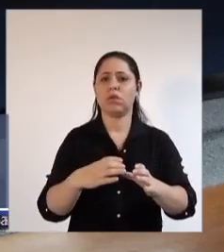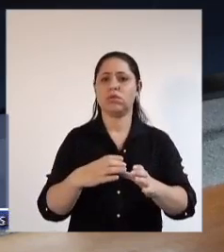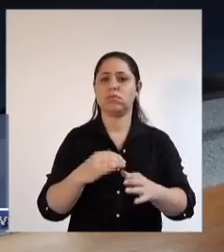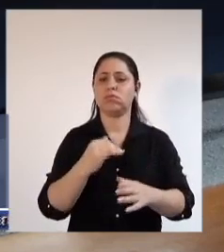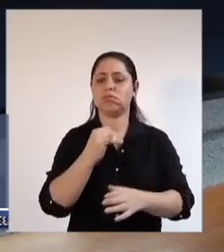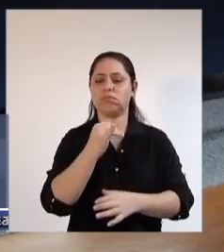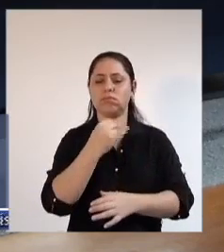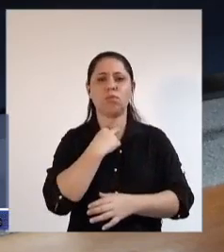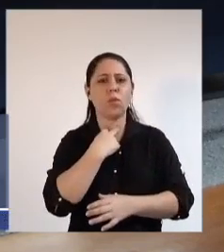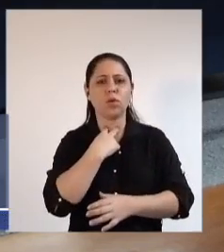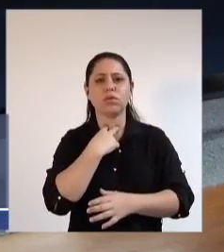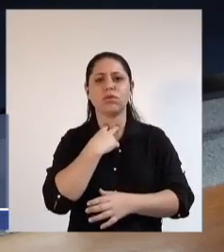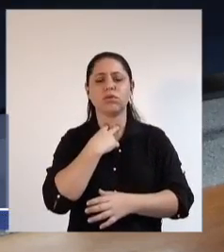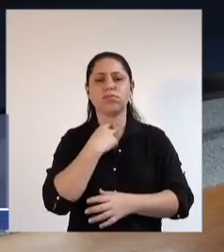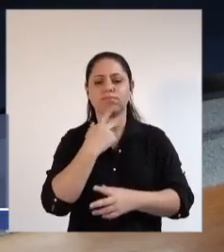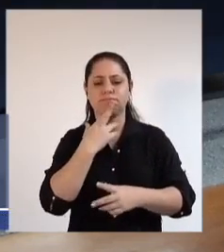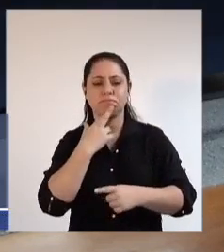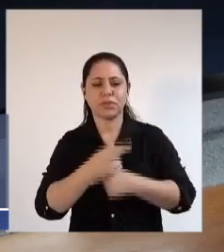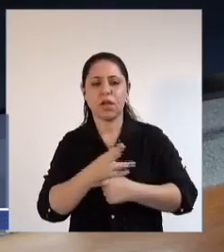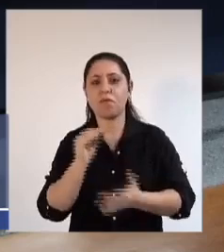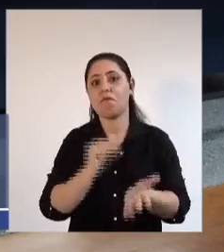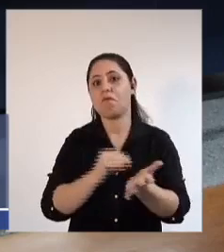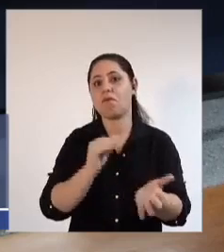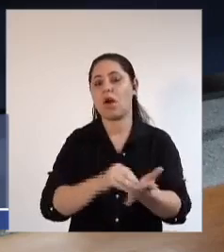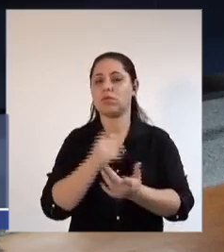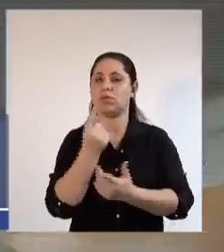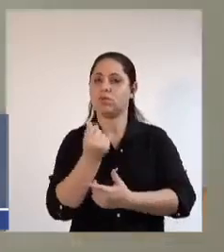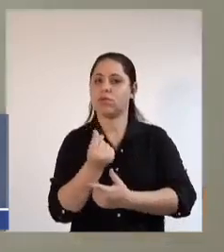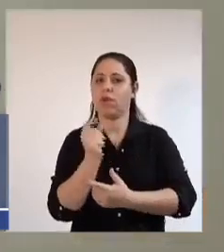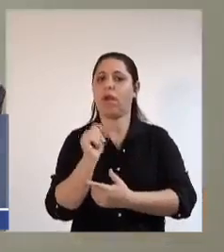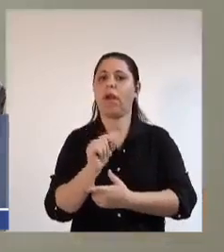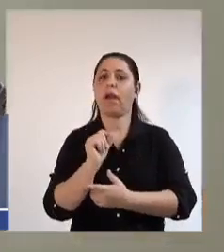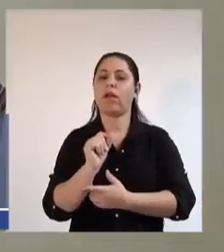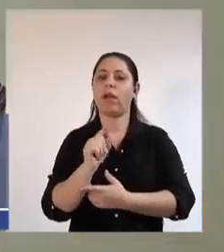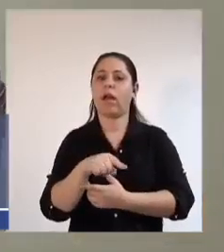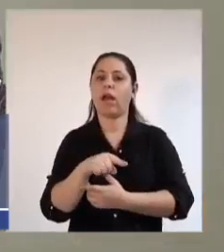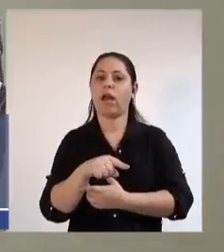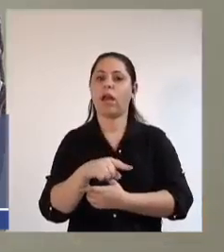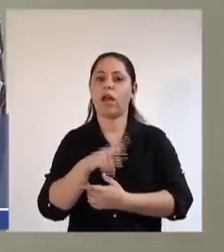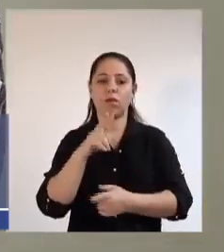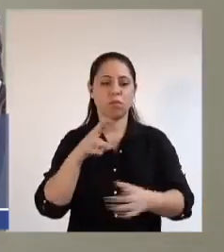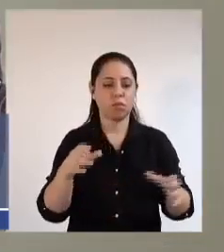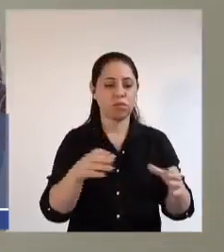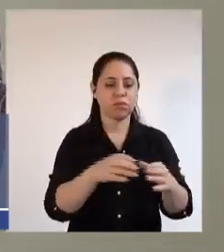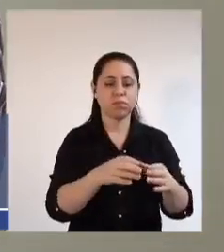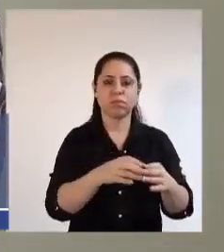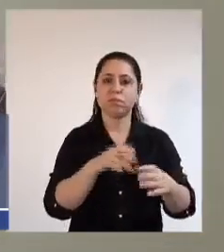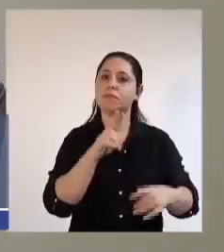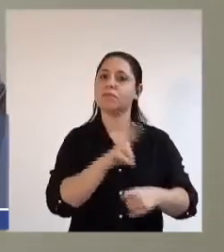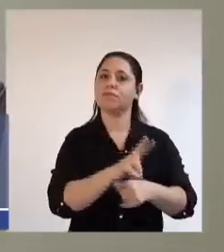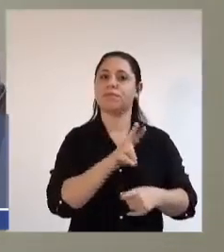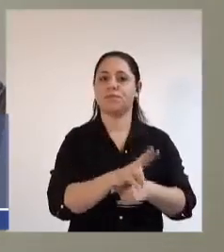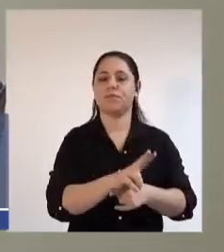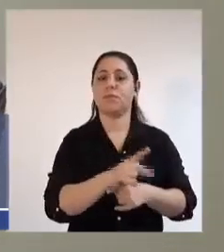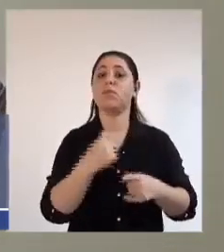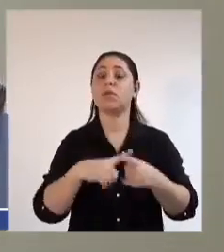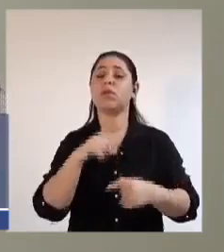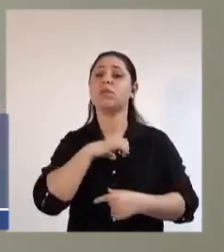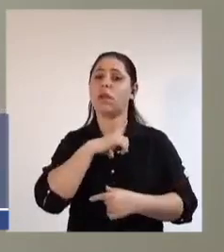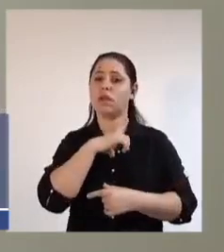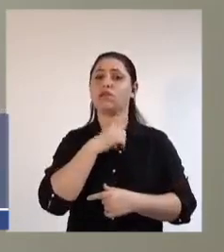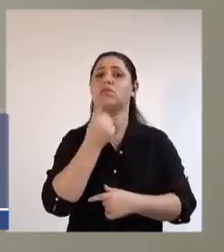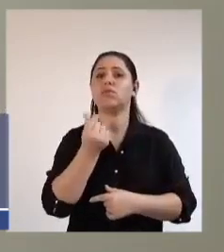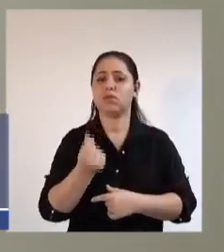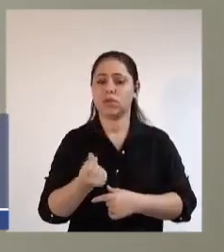ao contrário do que a maioria das questões de estado é para unidade de conservação porque tem dinheiro depois de um